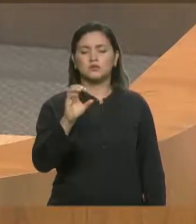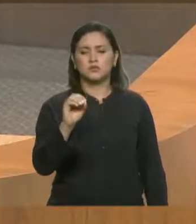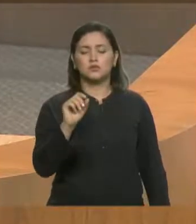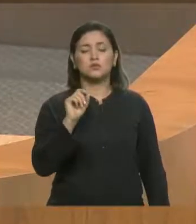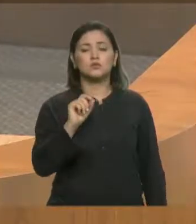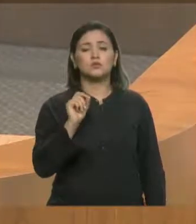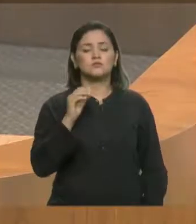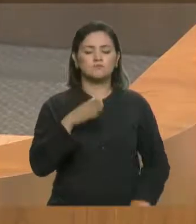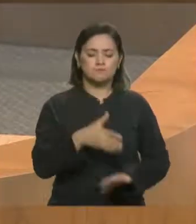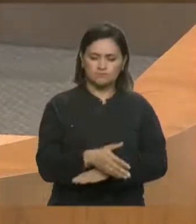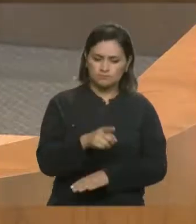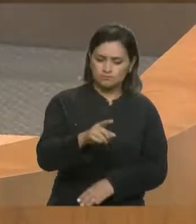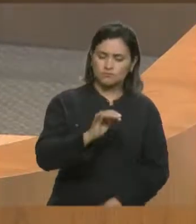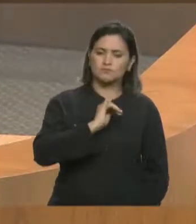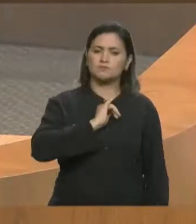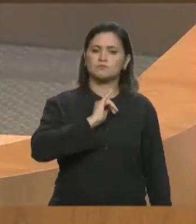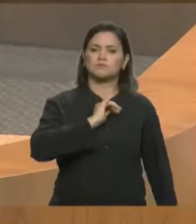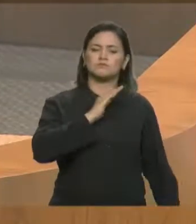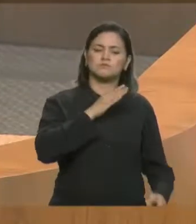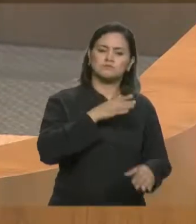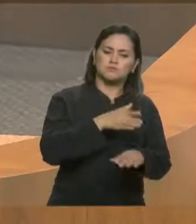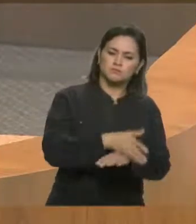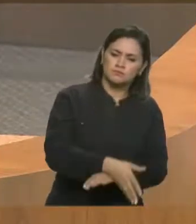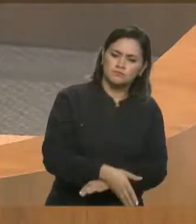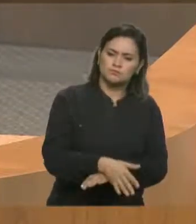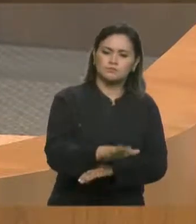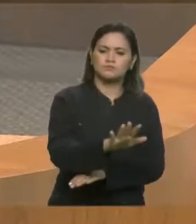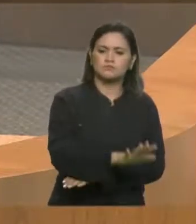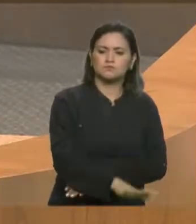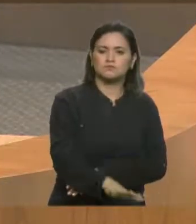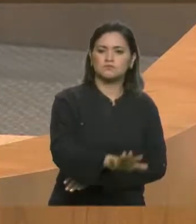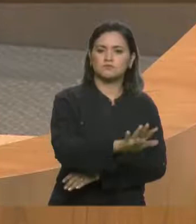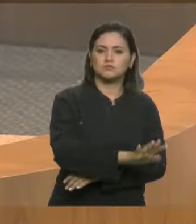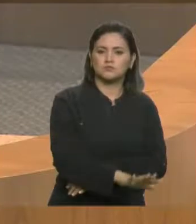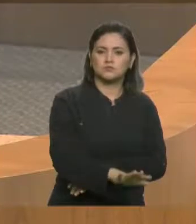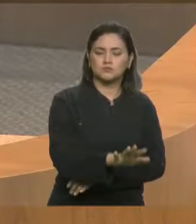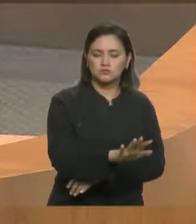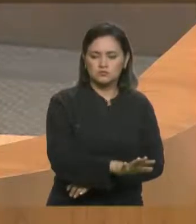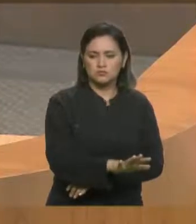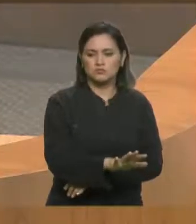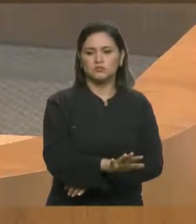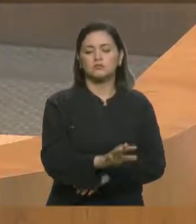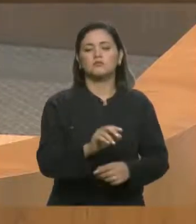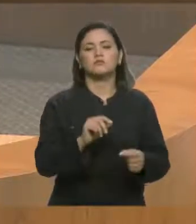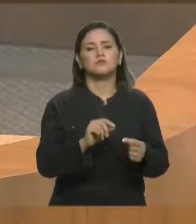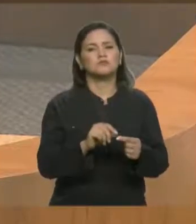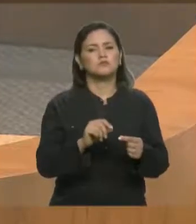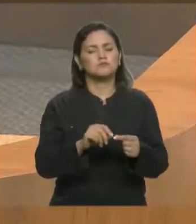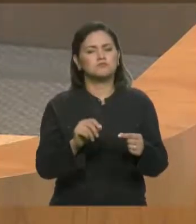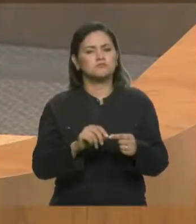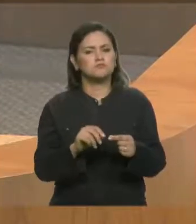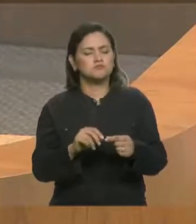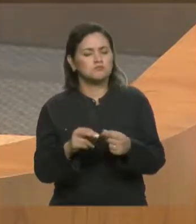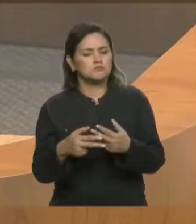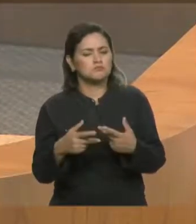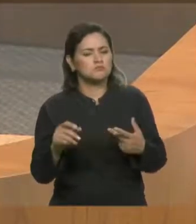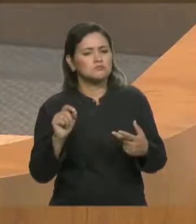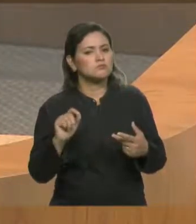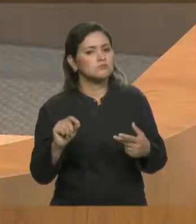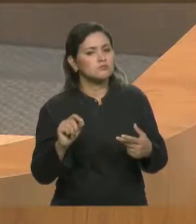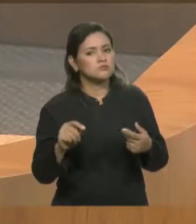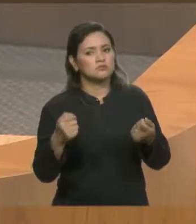até Imperatriz, visitou a região e tomou as providências que